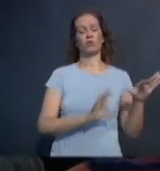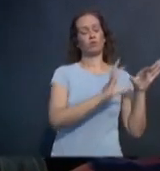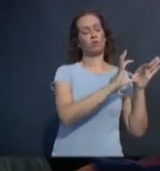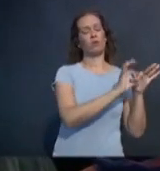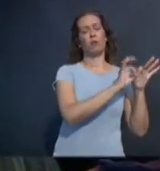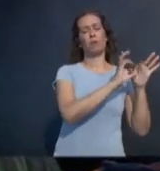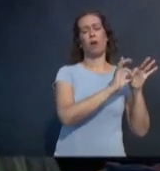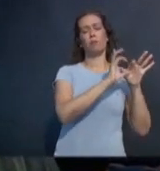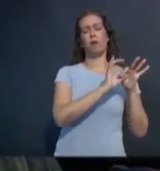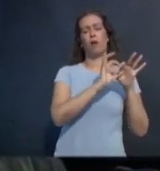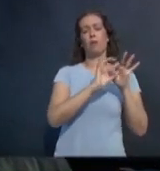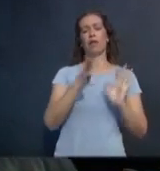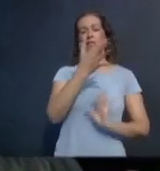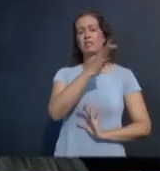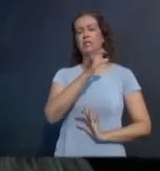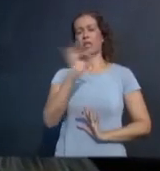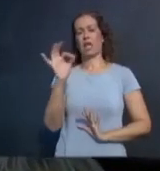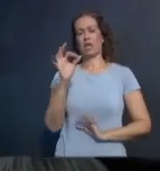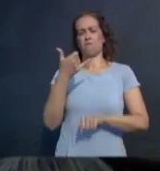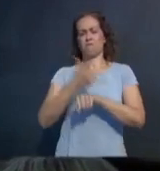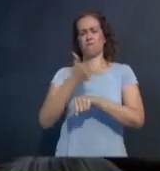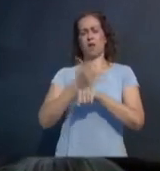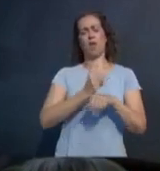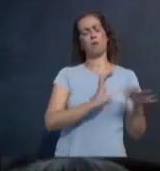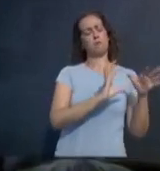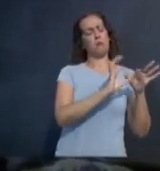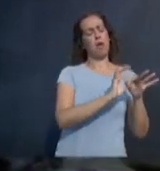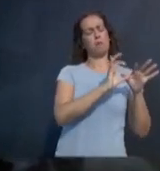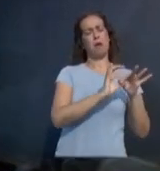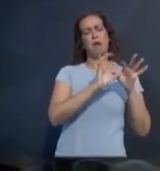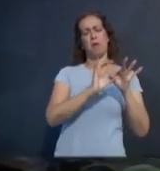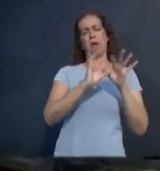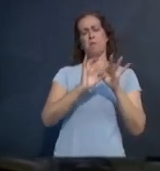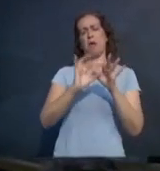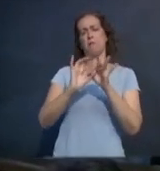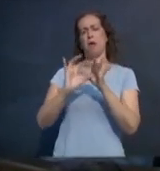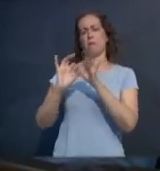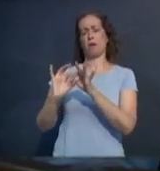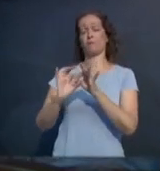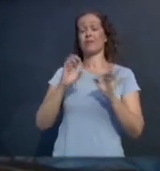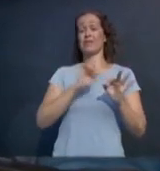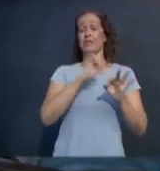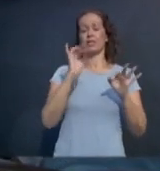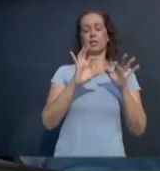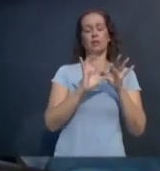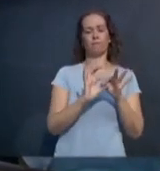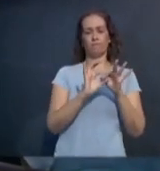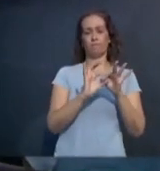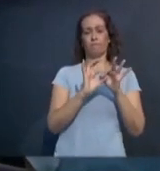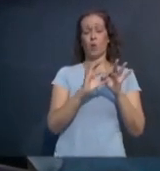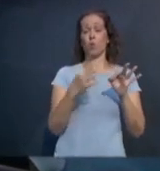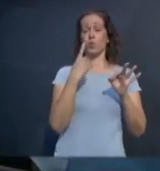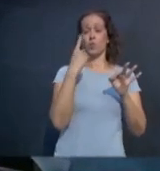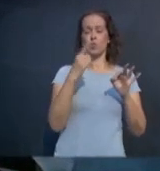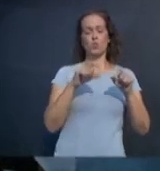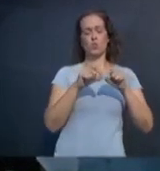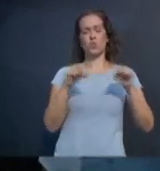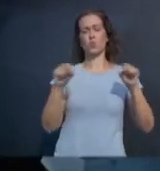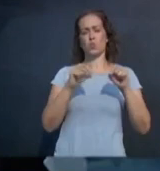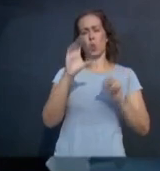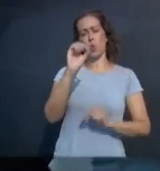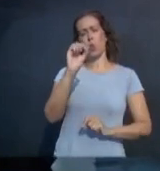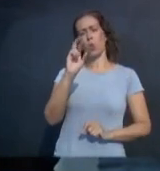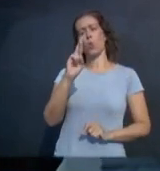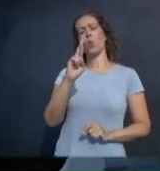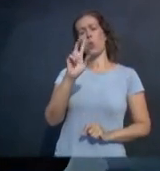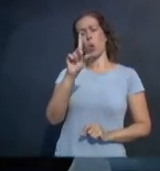100 elos de aço. 100. Mas se um dos elos for de barbante, bem